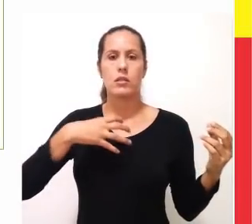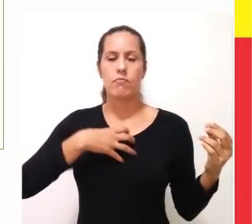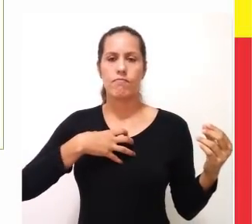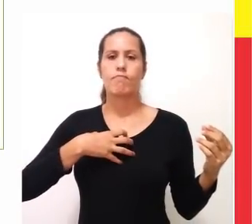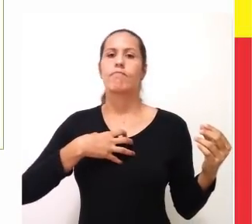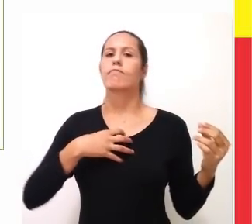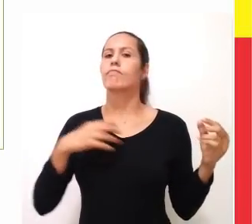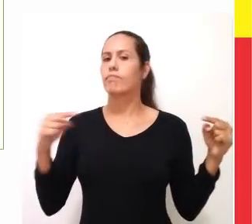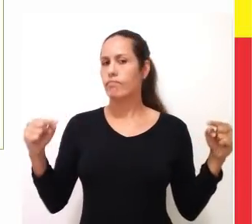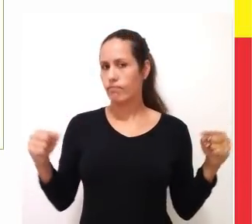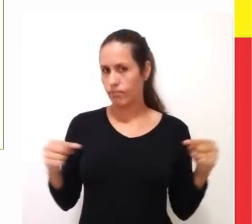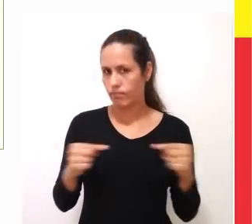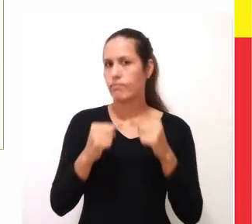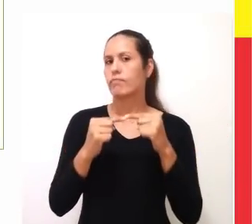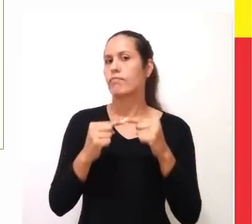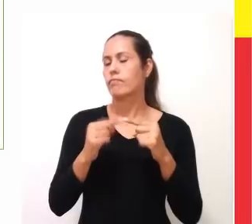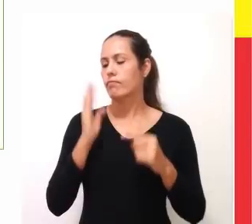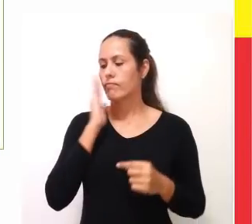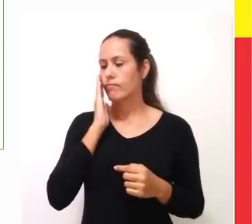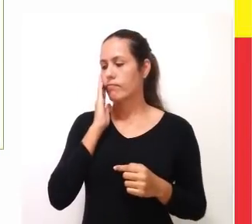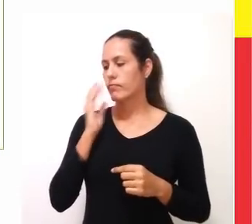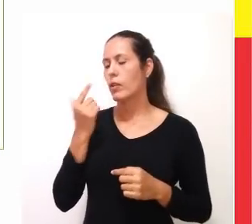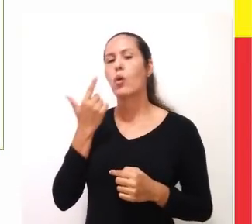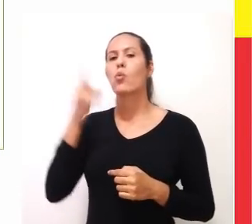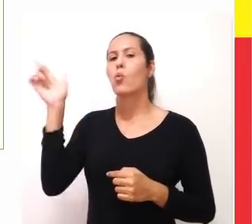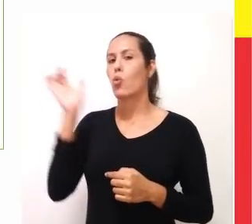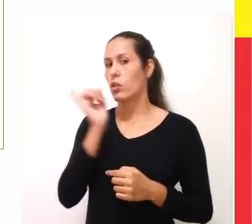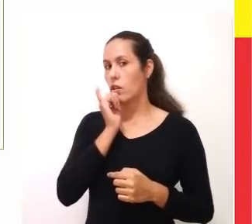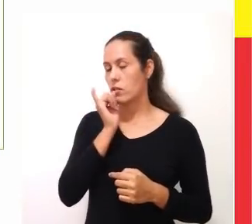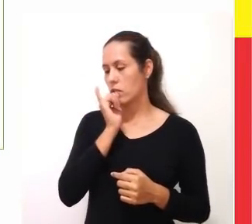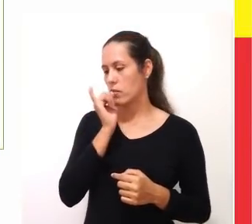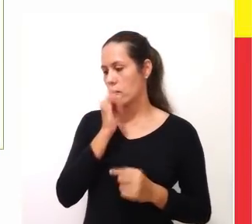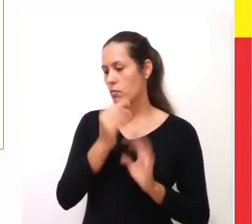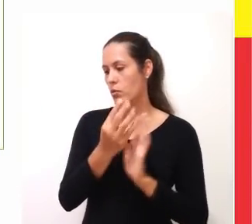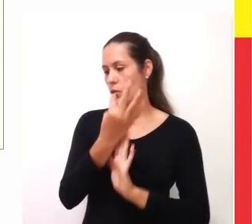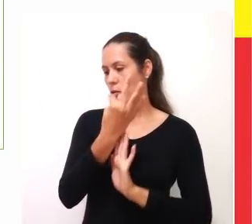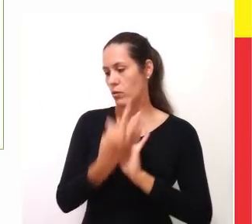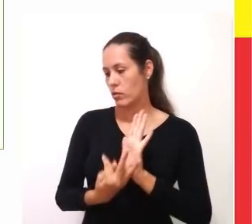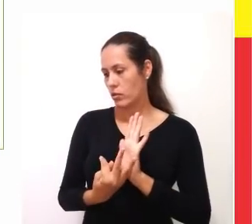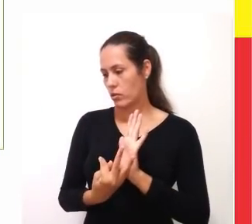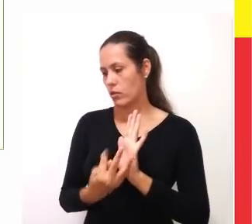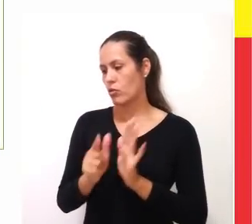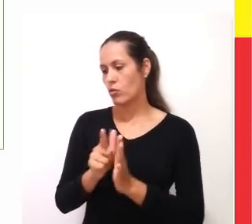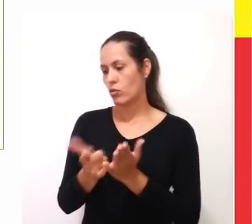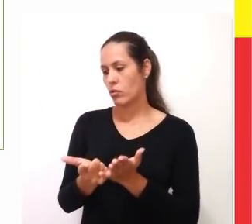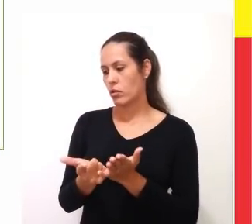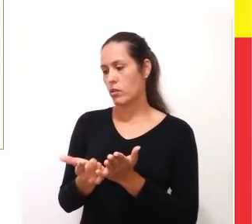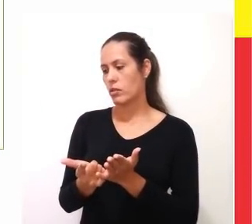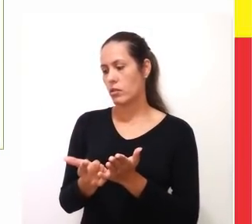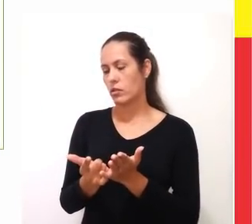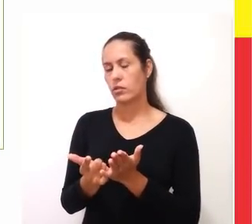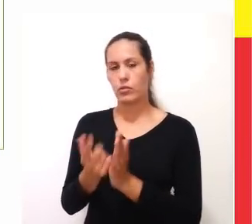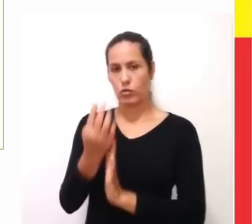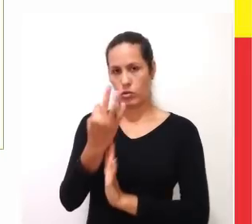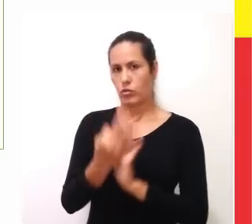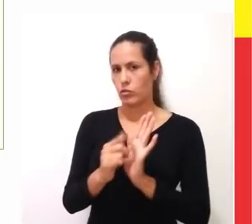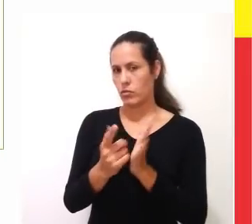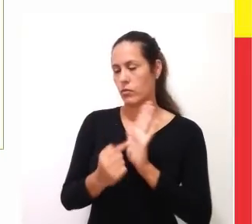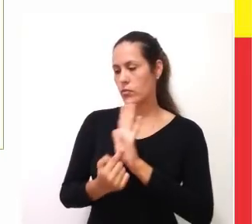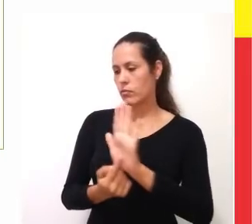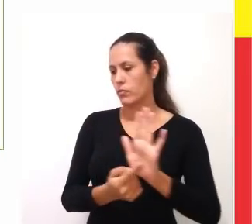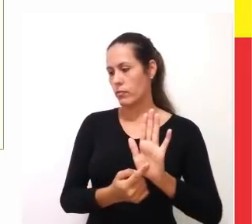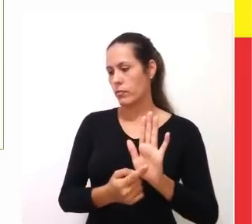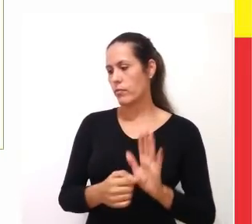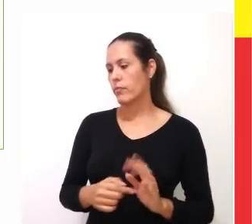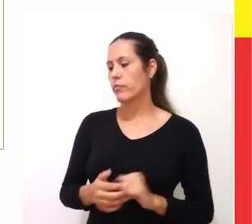Então aqui, justamente, nós temos um outro exemplo que eu coloquei para vocês de um texto jornalístico da Folha de São Paulo. Prestem bem atenção.